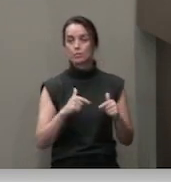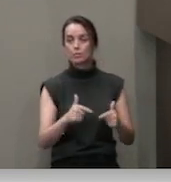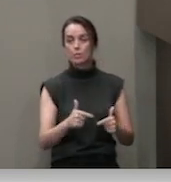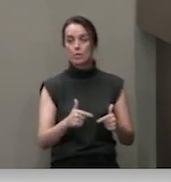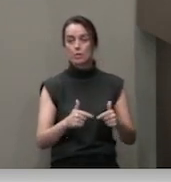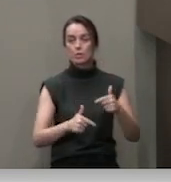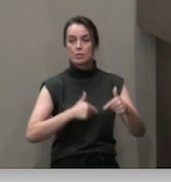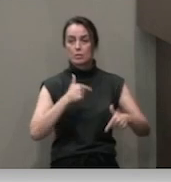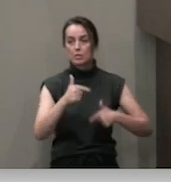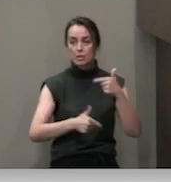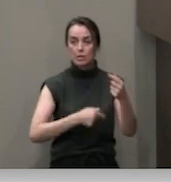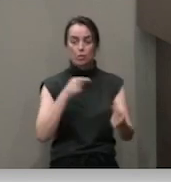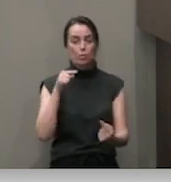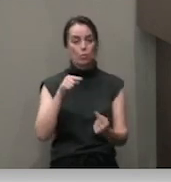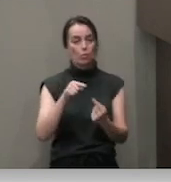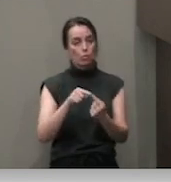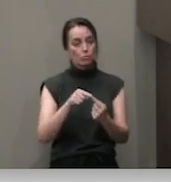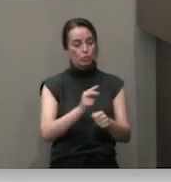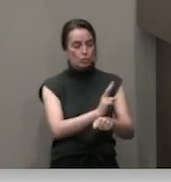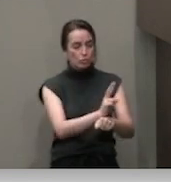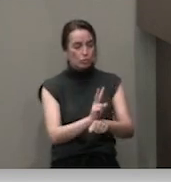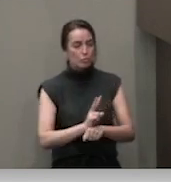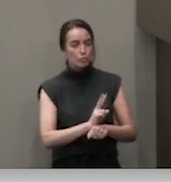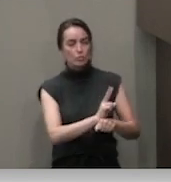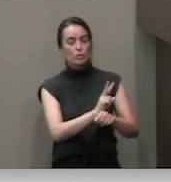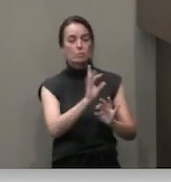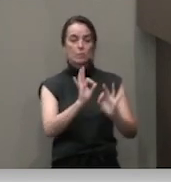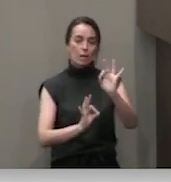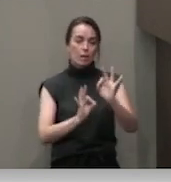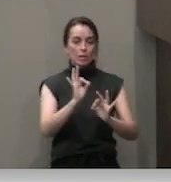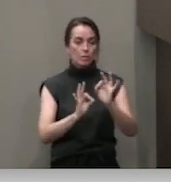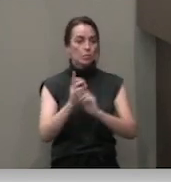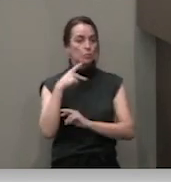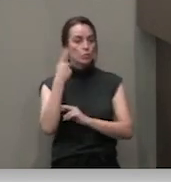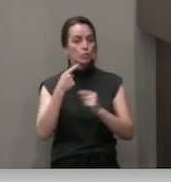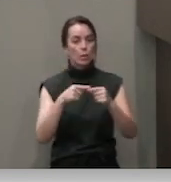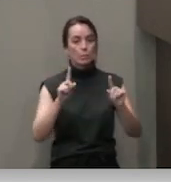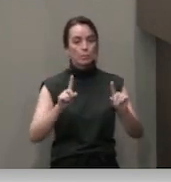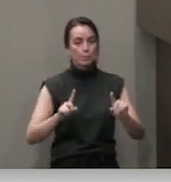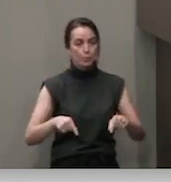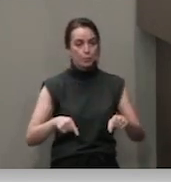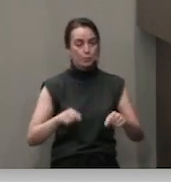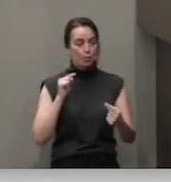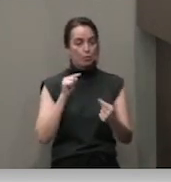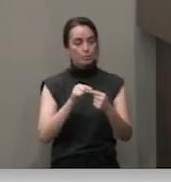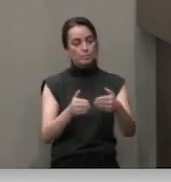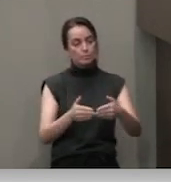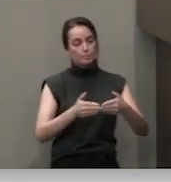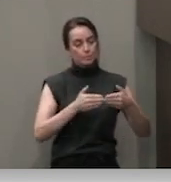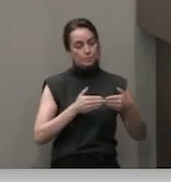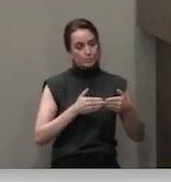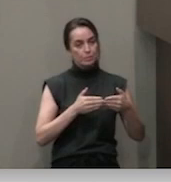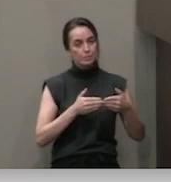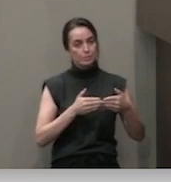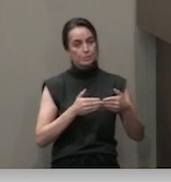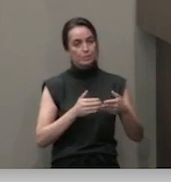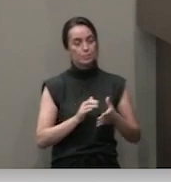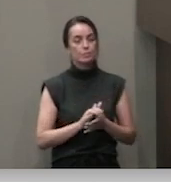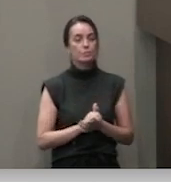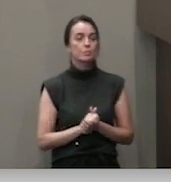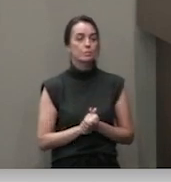prol do planejamento monitoramento e implantação de políticas públicas para a preservação e Uso Sustentável dos recursos